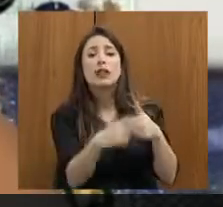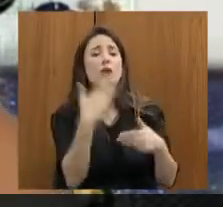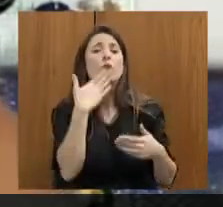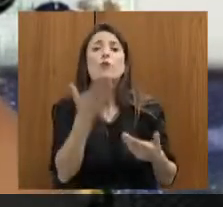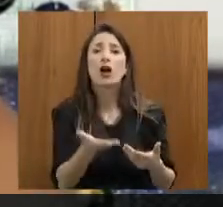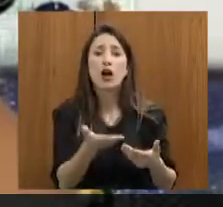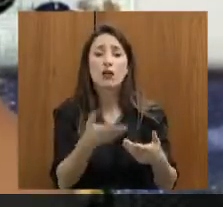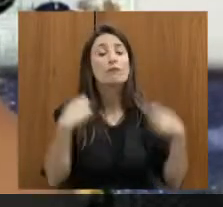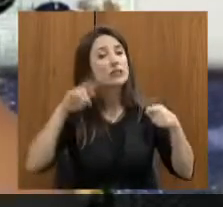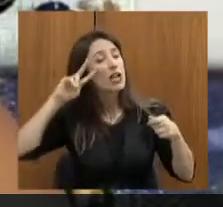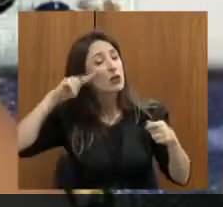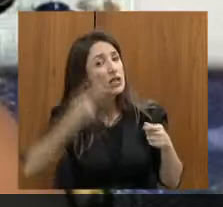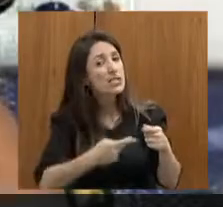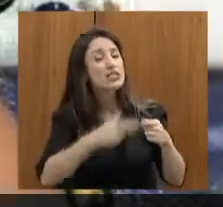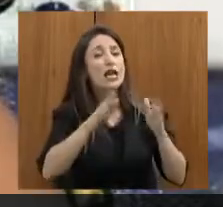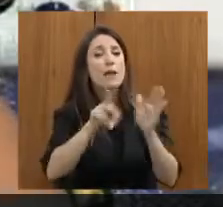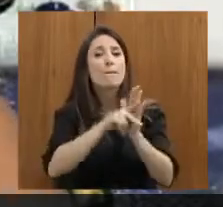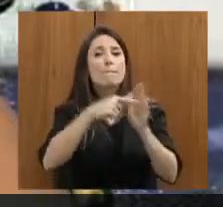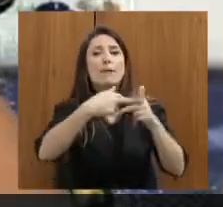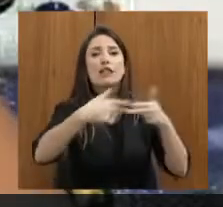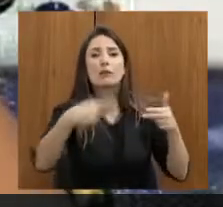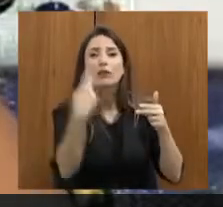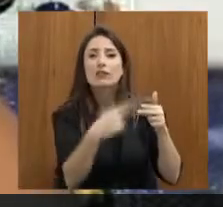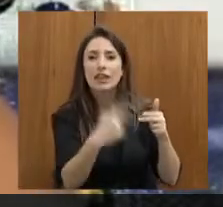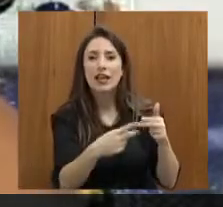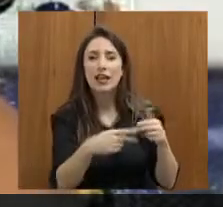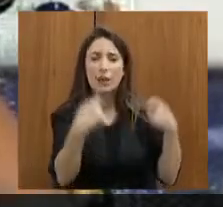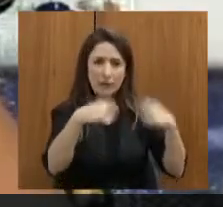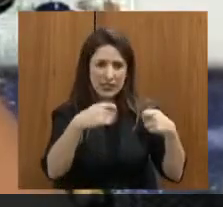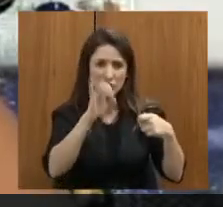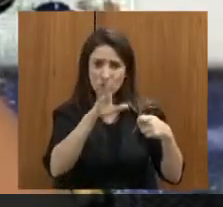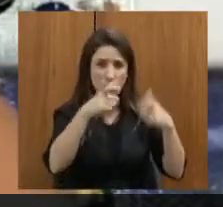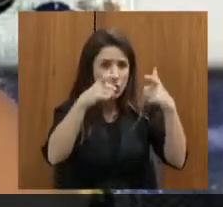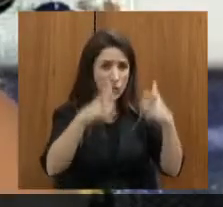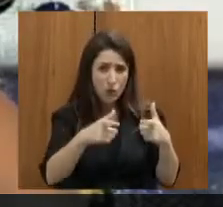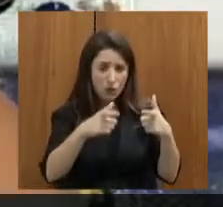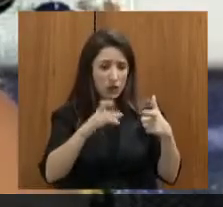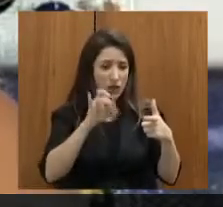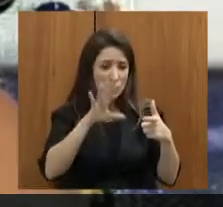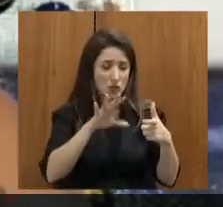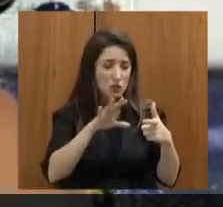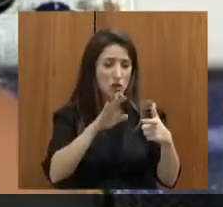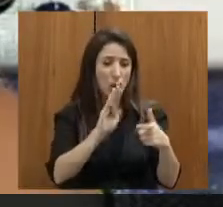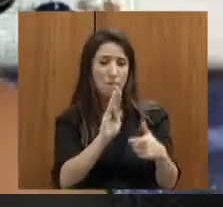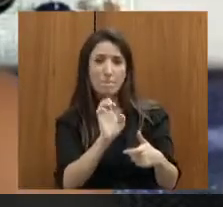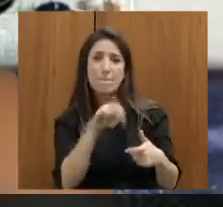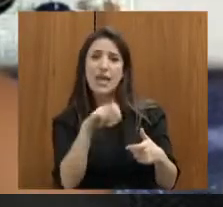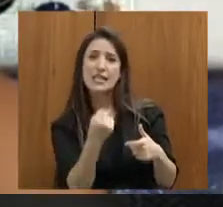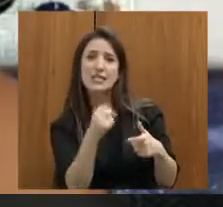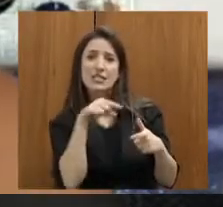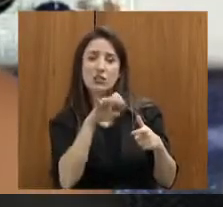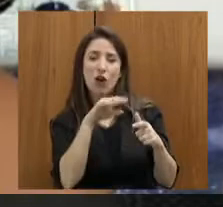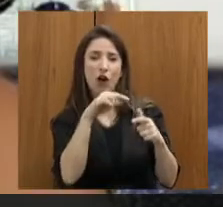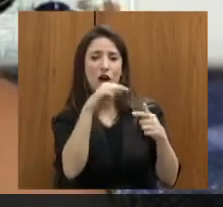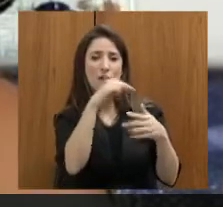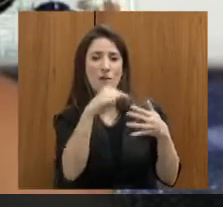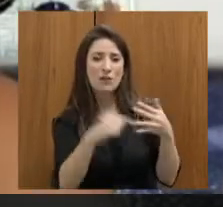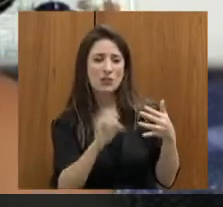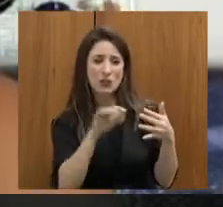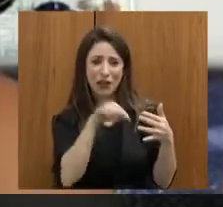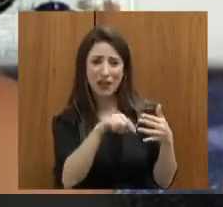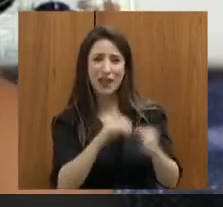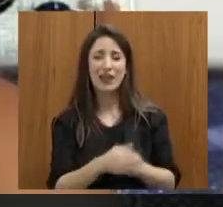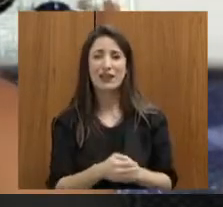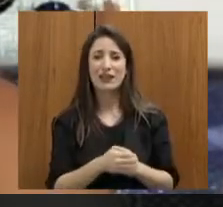que o patrimônio tem que ser o retrô diga se localizar apenas nos bens que ele incide vocês vão